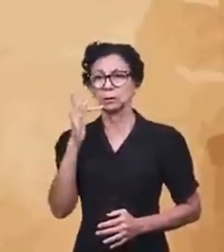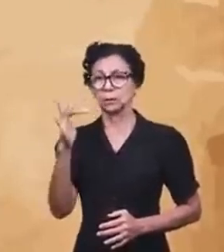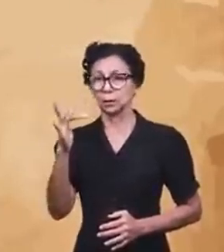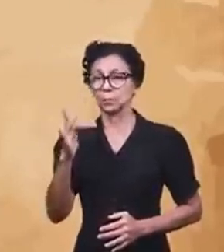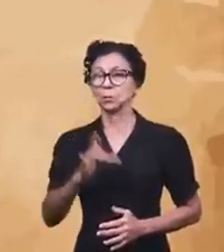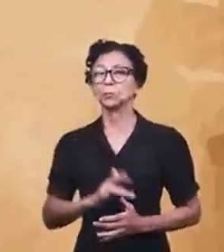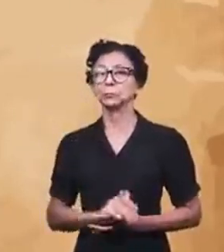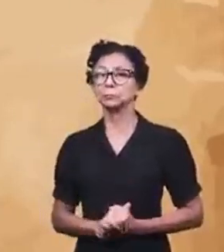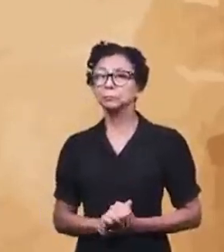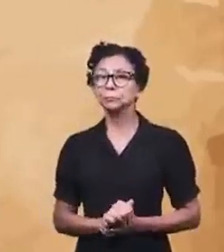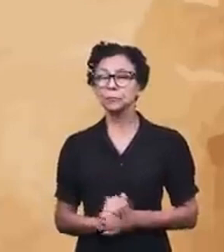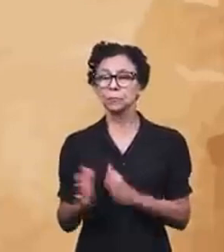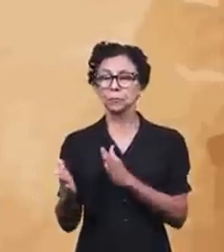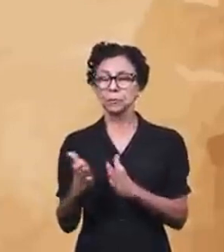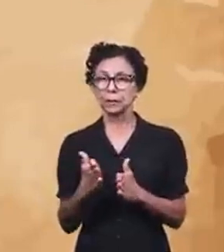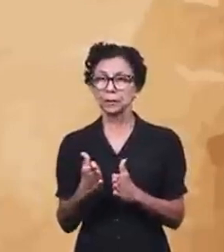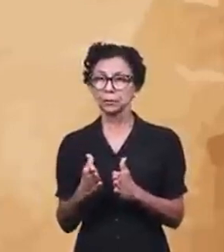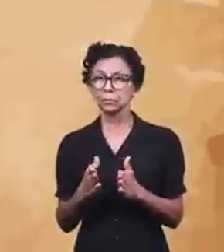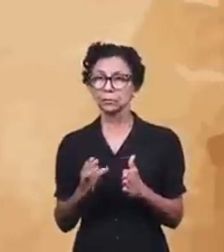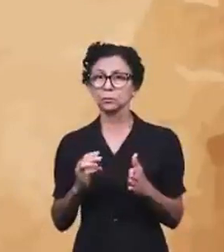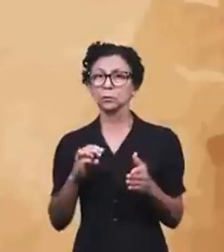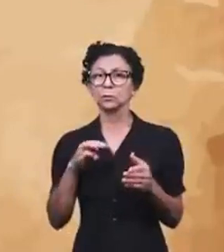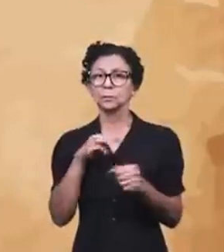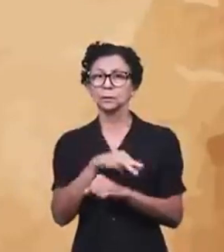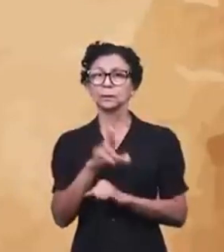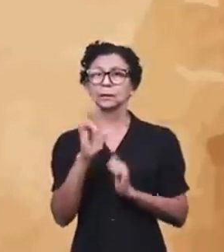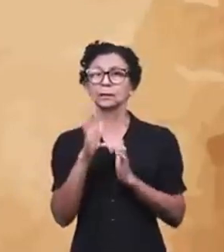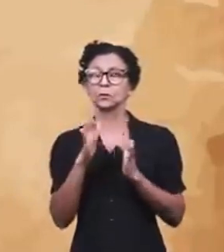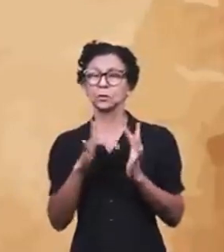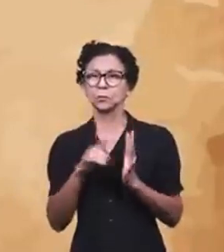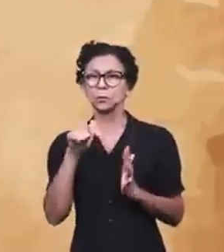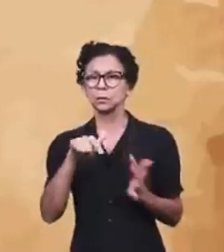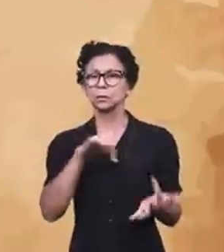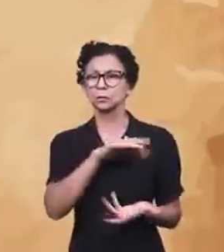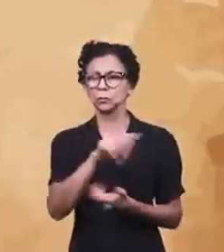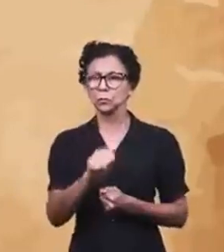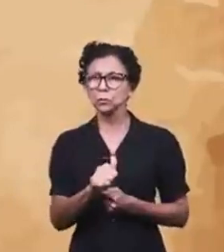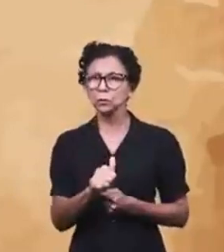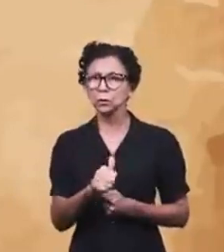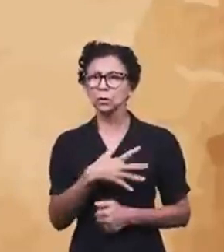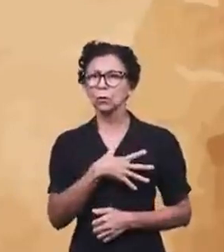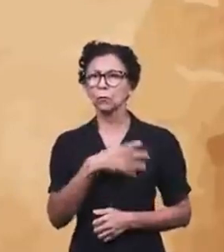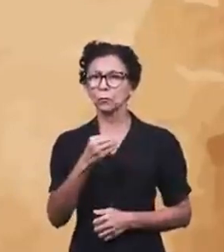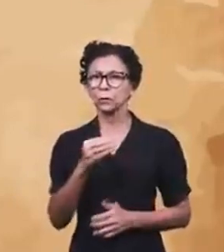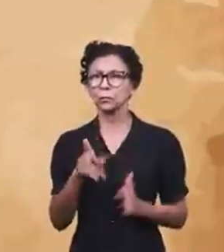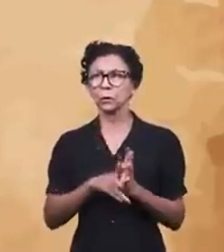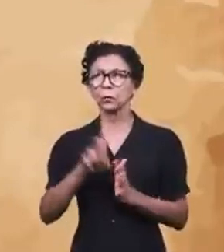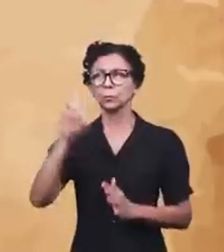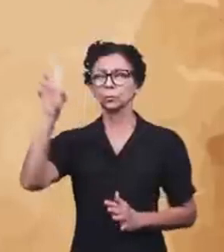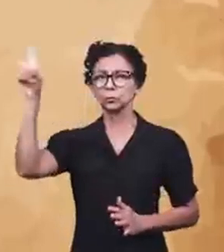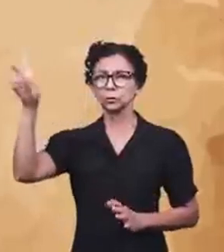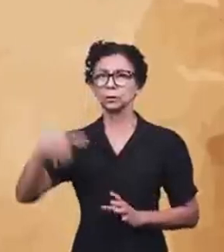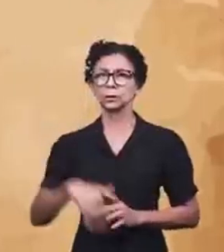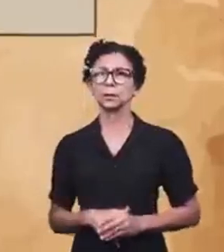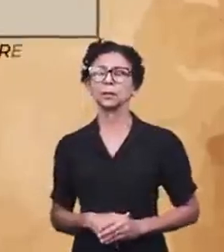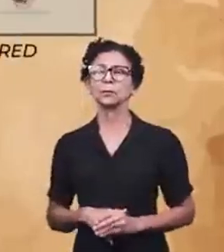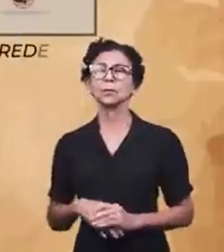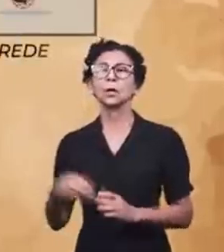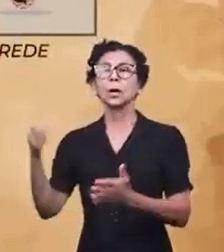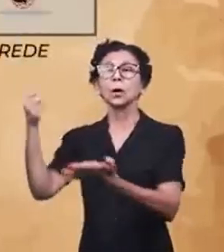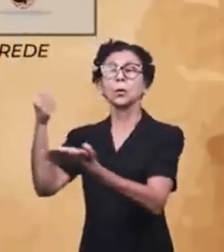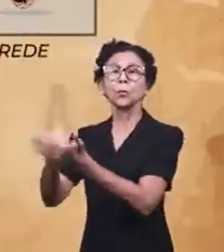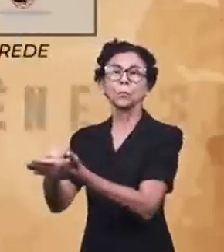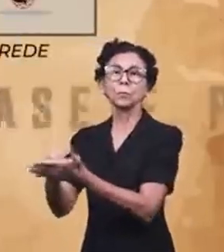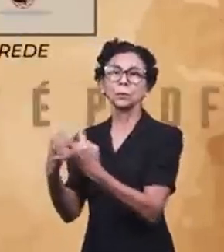do seu ministério terreno, o Senhor Jesus, o Filho, confirmou as palavras do profeta Isaías ao proferir